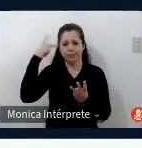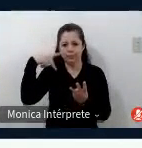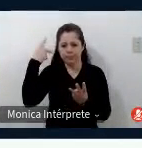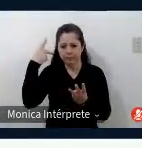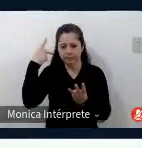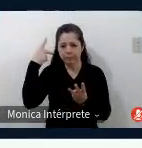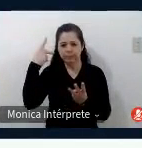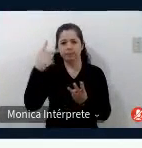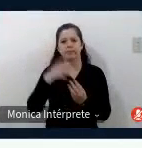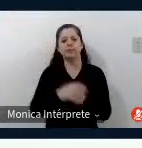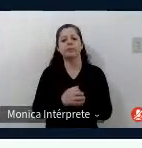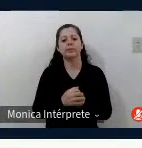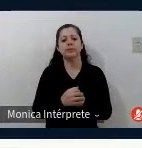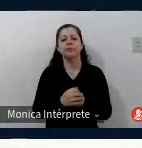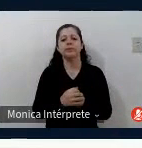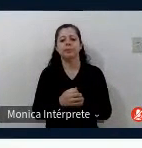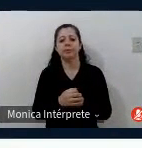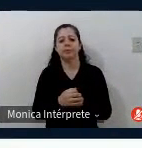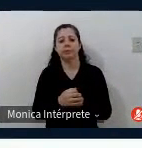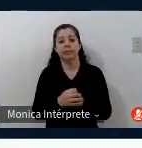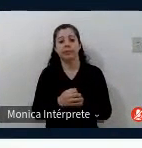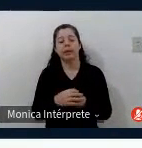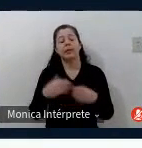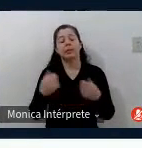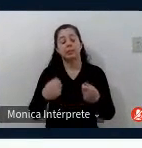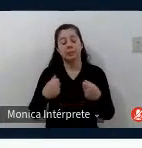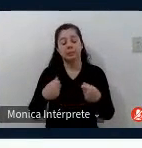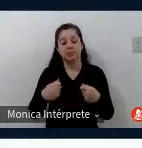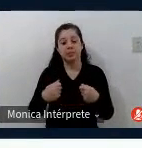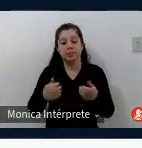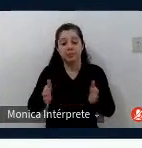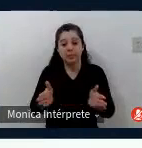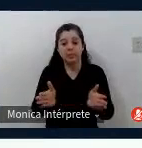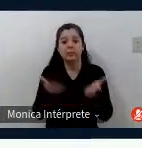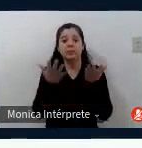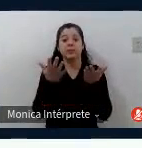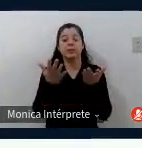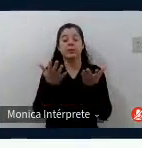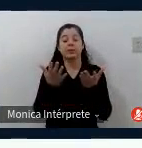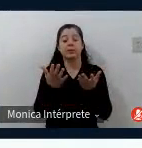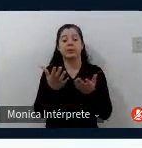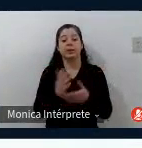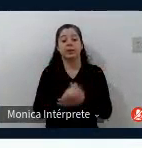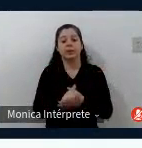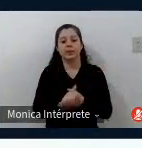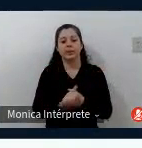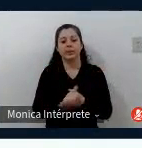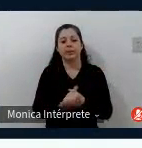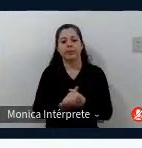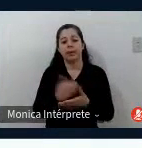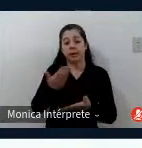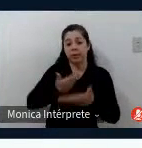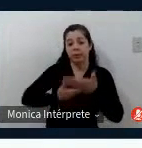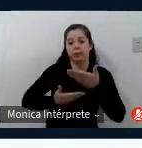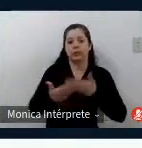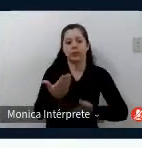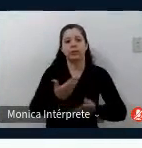importante, né, incentivar também a cultura da cooperação, a economia solidária